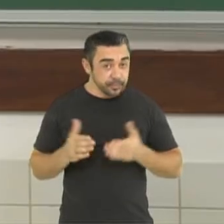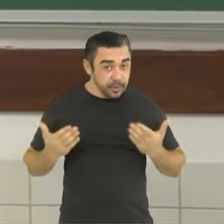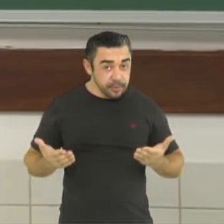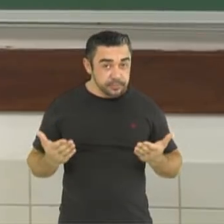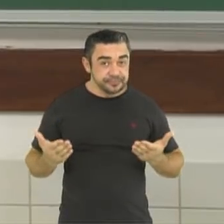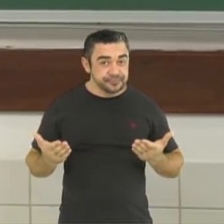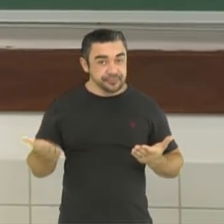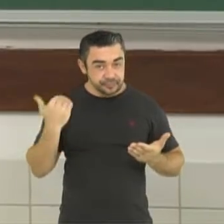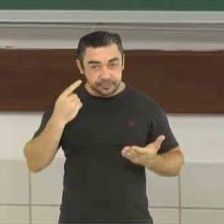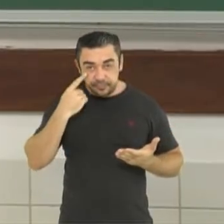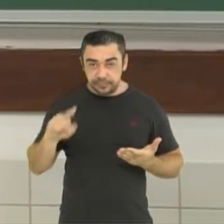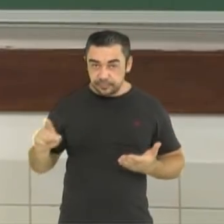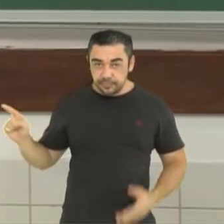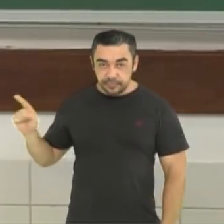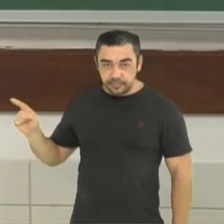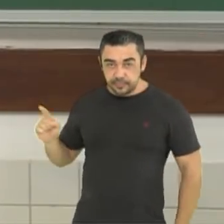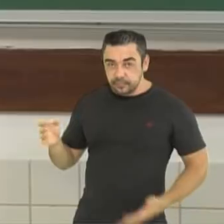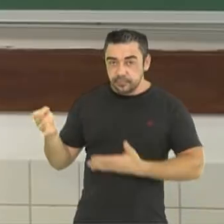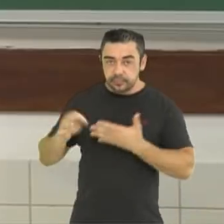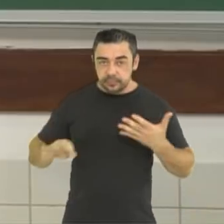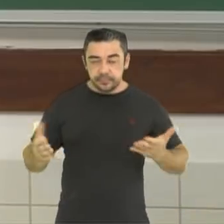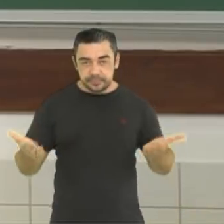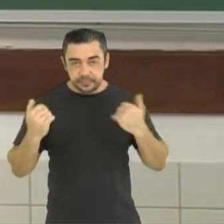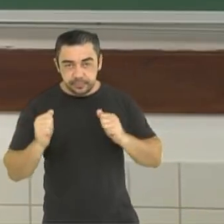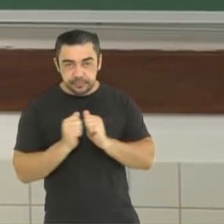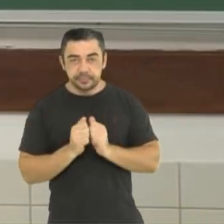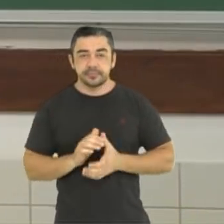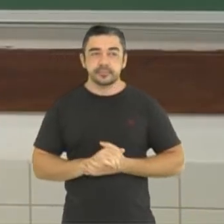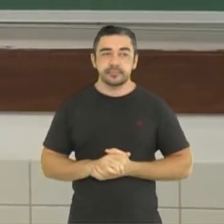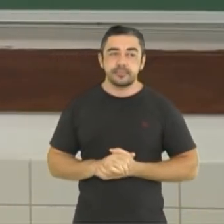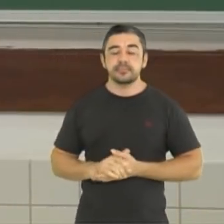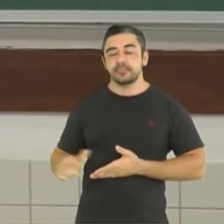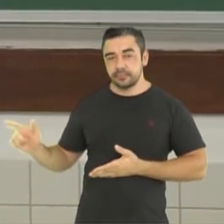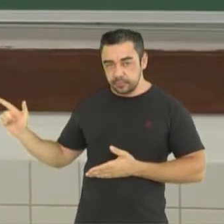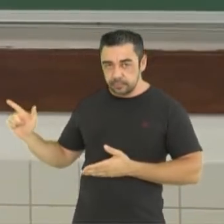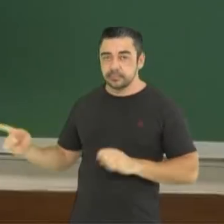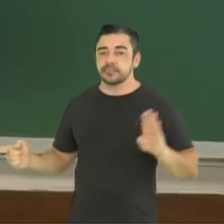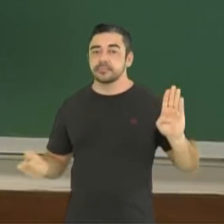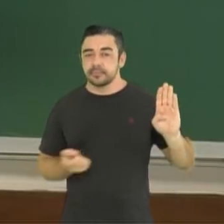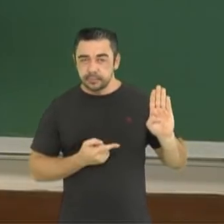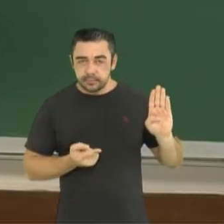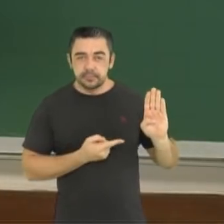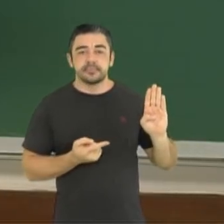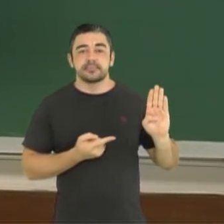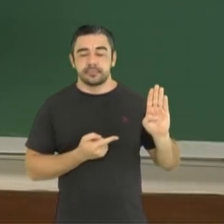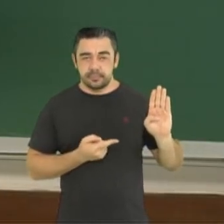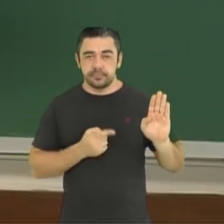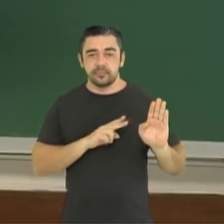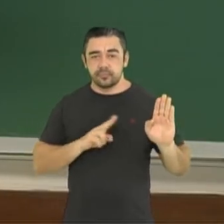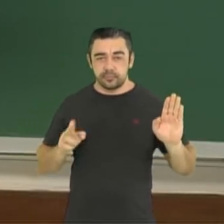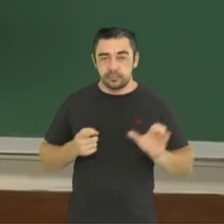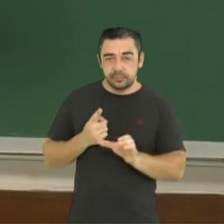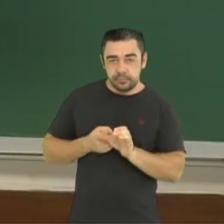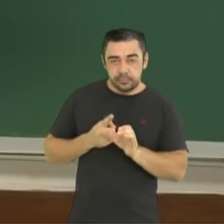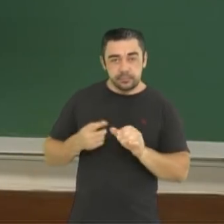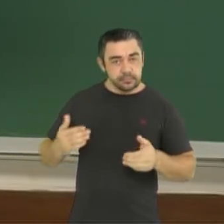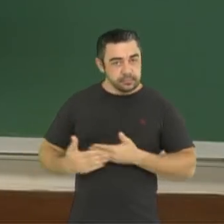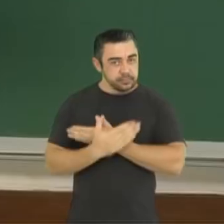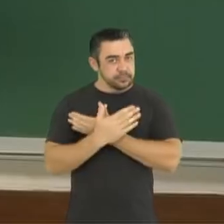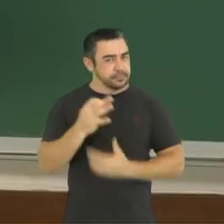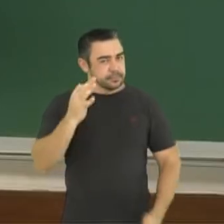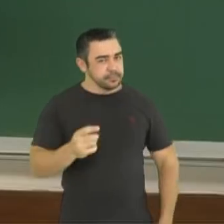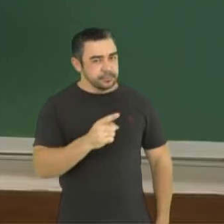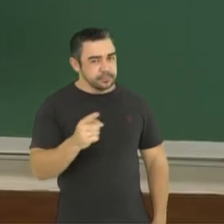Então, galera, vamos lá? Vamos corrigir? Vem com a prof. A letra B, muito bem, tenho certeza que